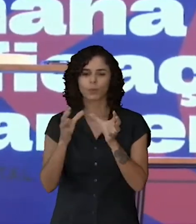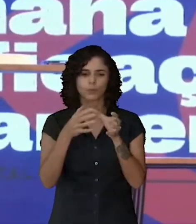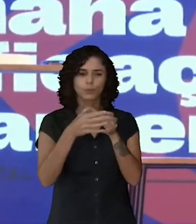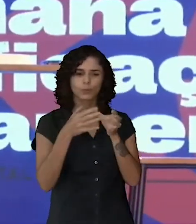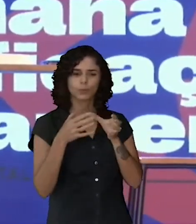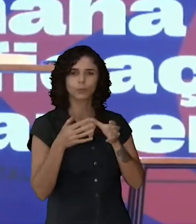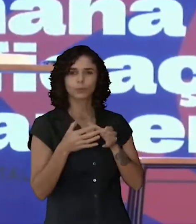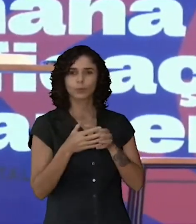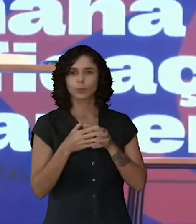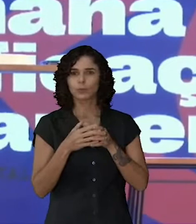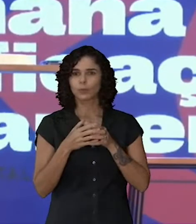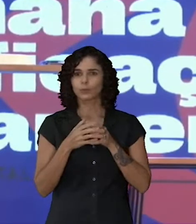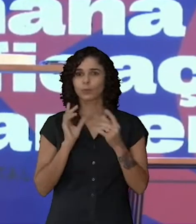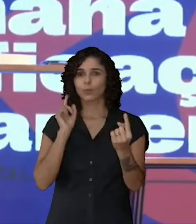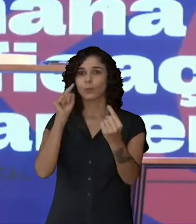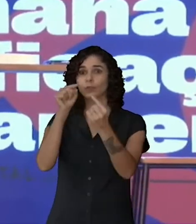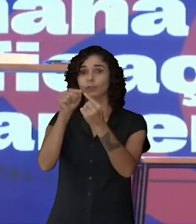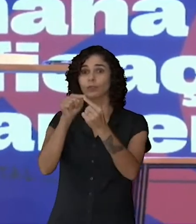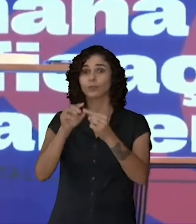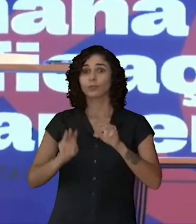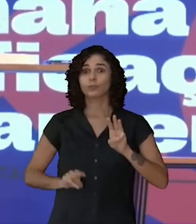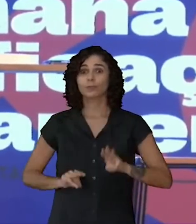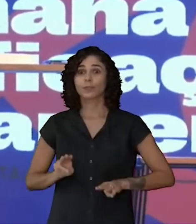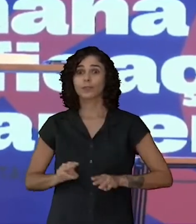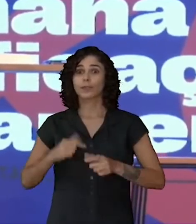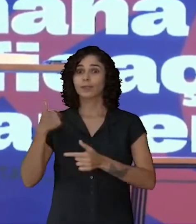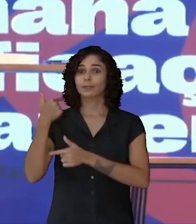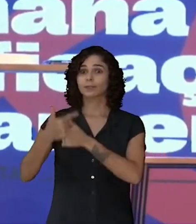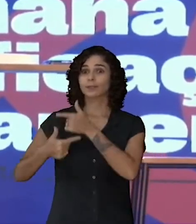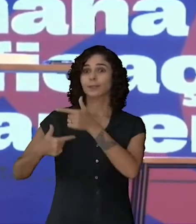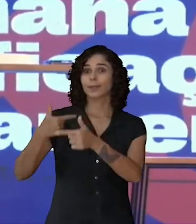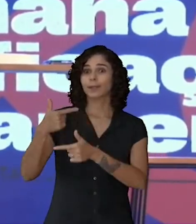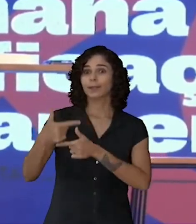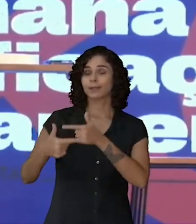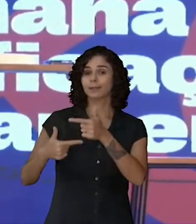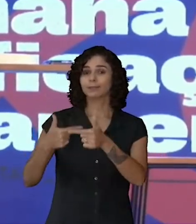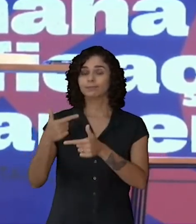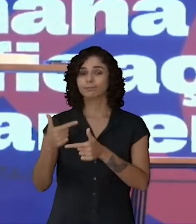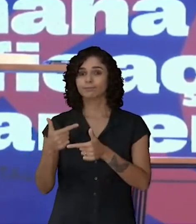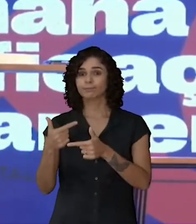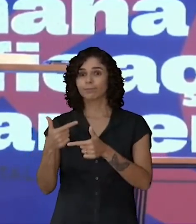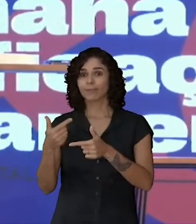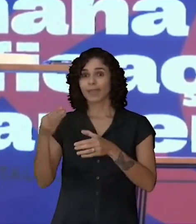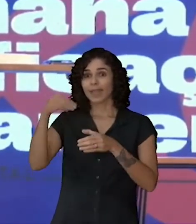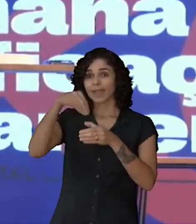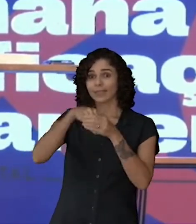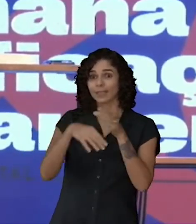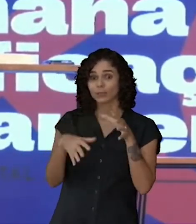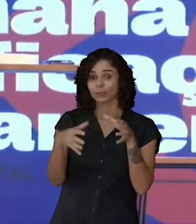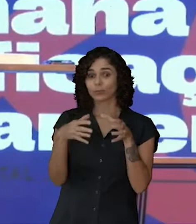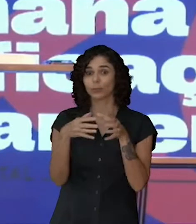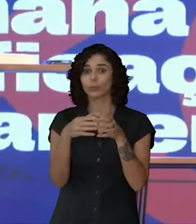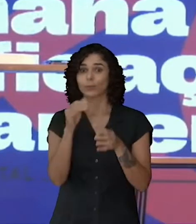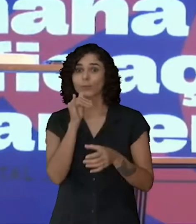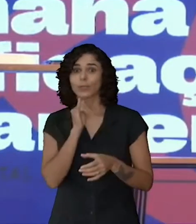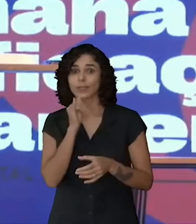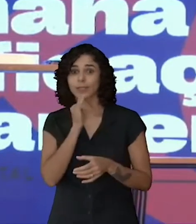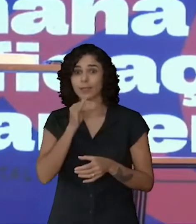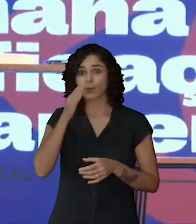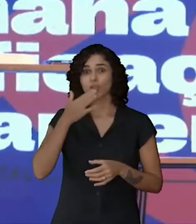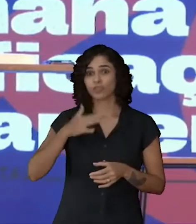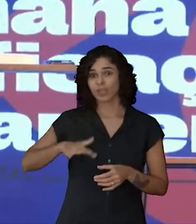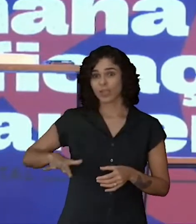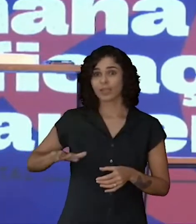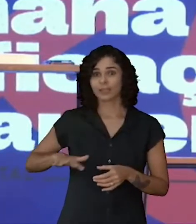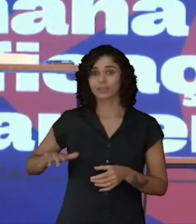mas o ministério. E nós vamos ter olheiros lá no ministério infantil, para eles já